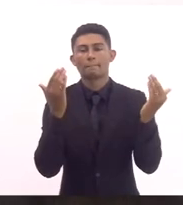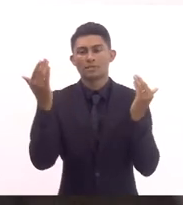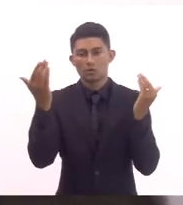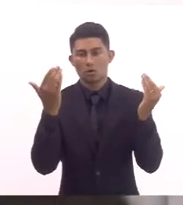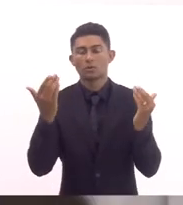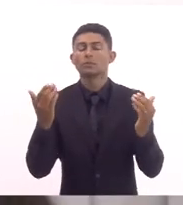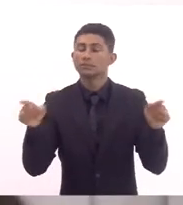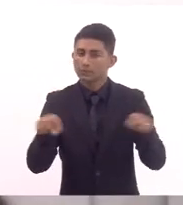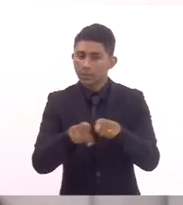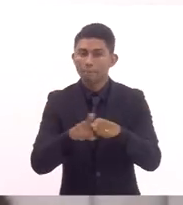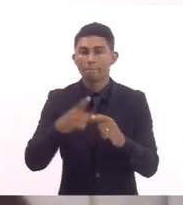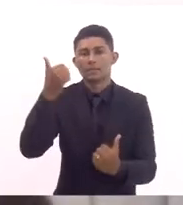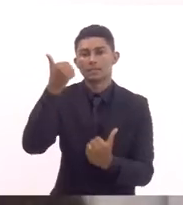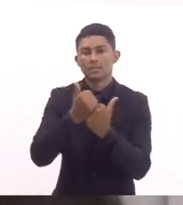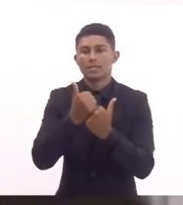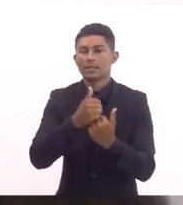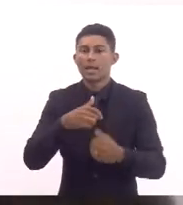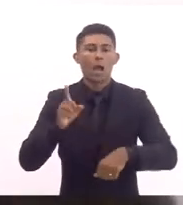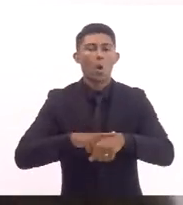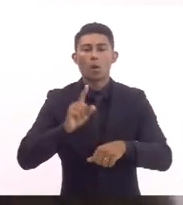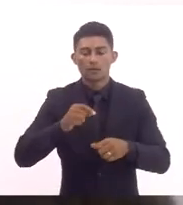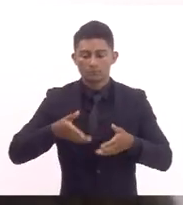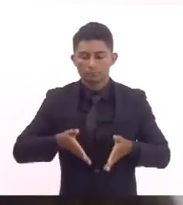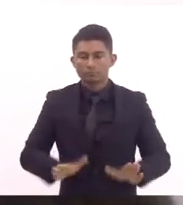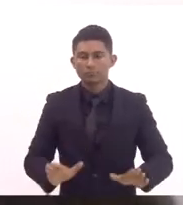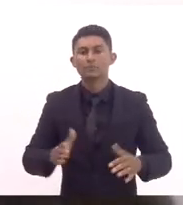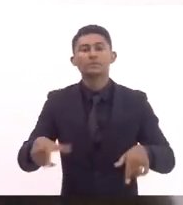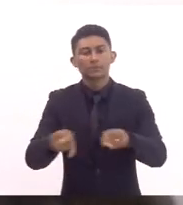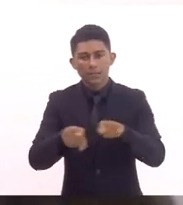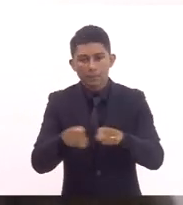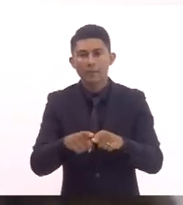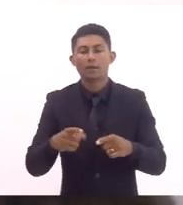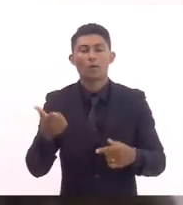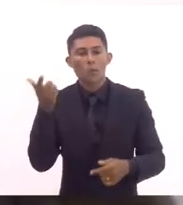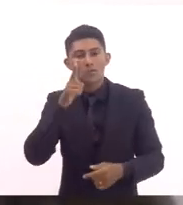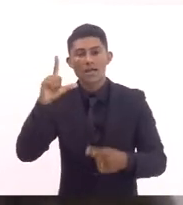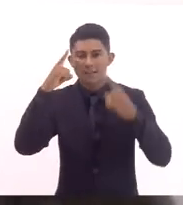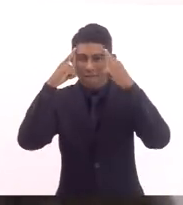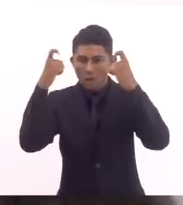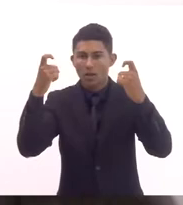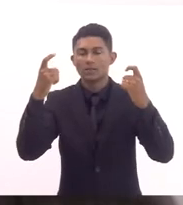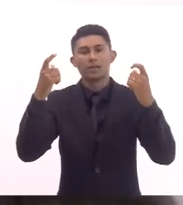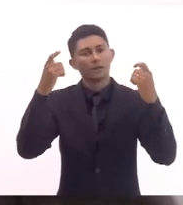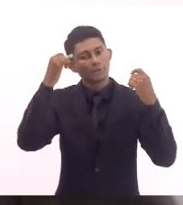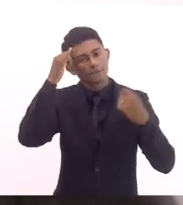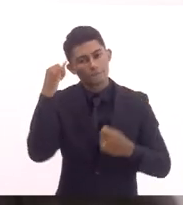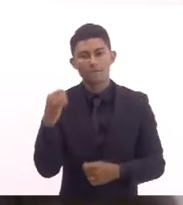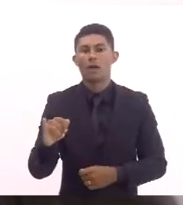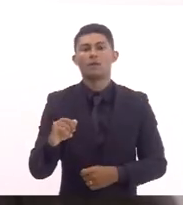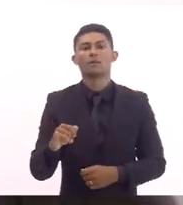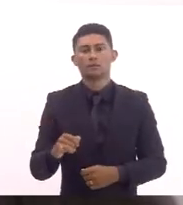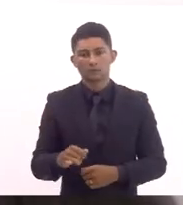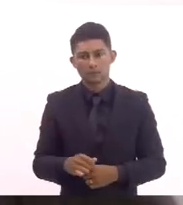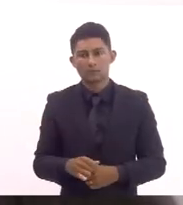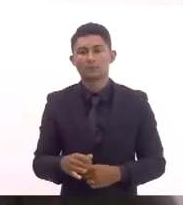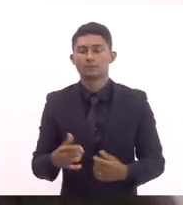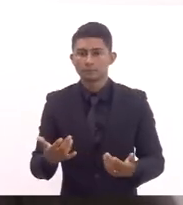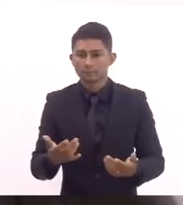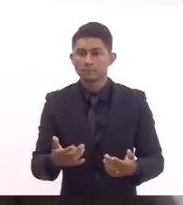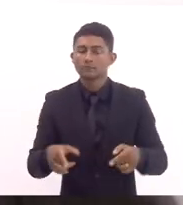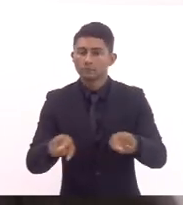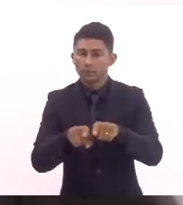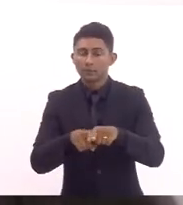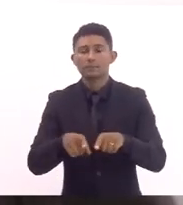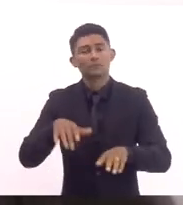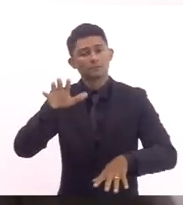assistência ao parto também são agentes de prevenção da violência obstétrica e também para situações que a gente